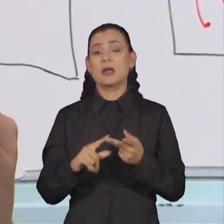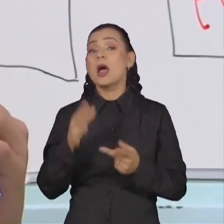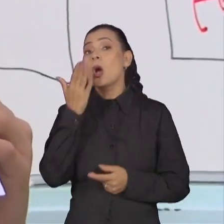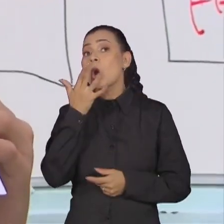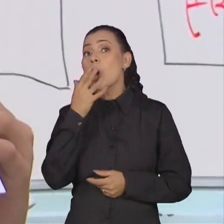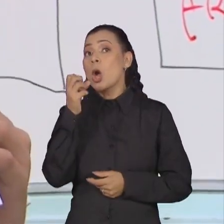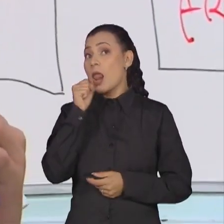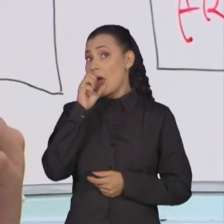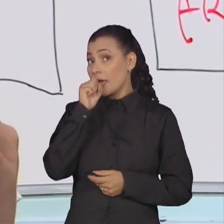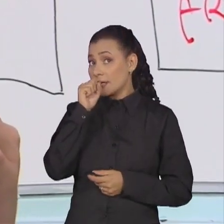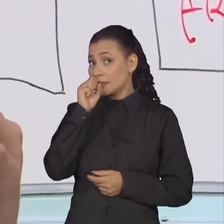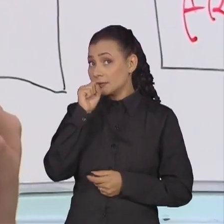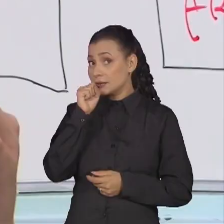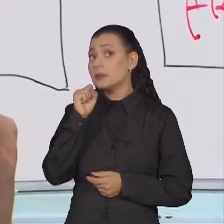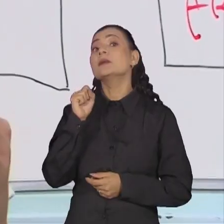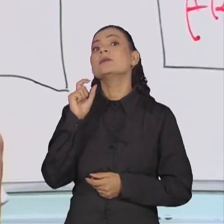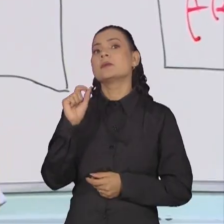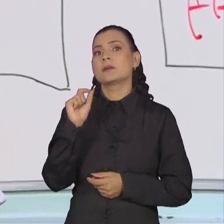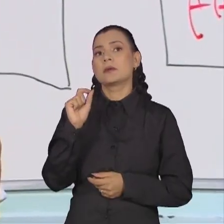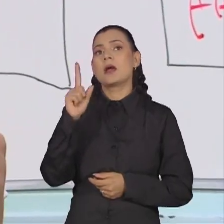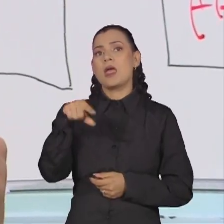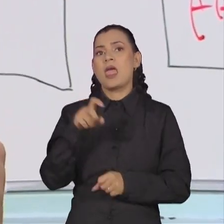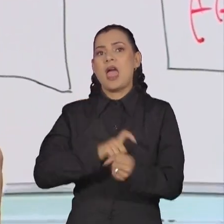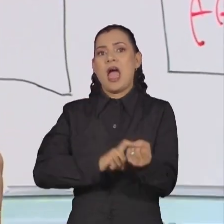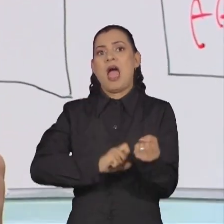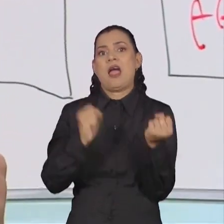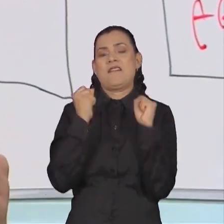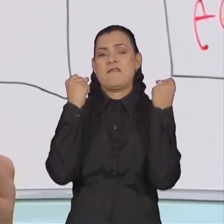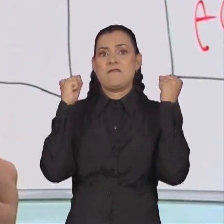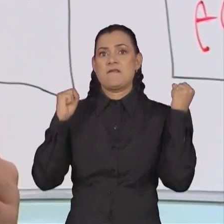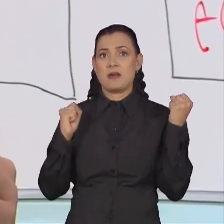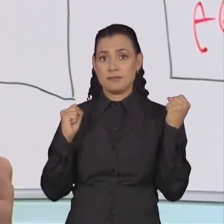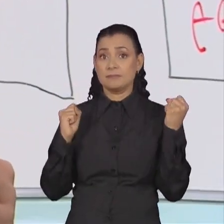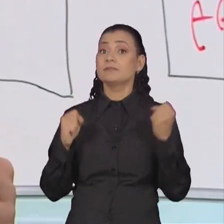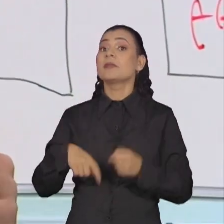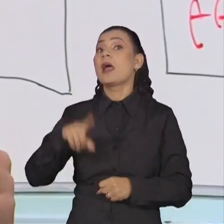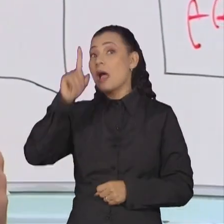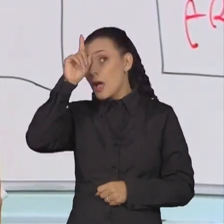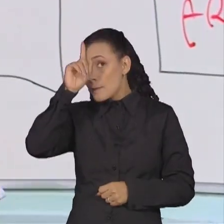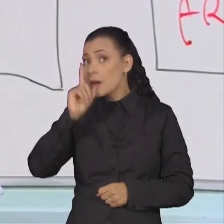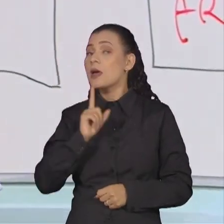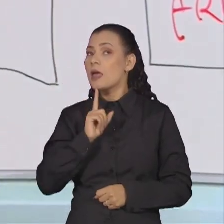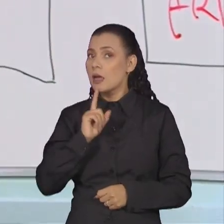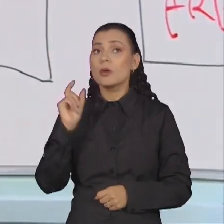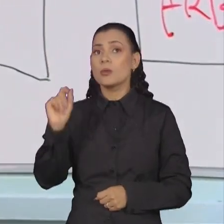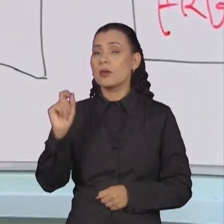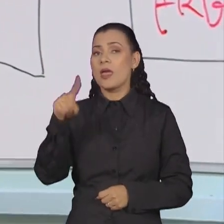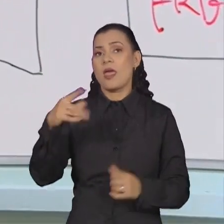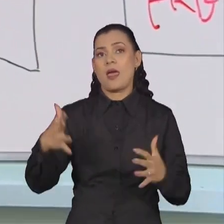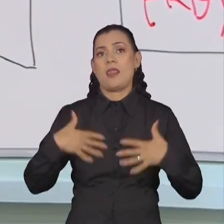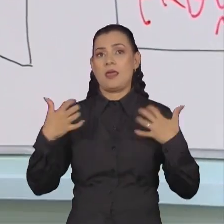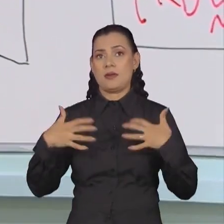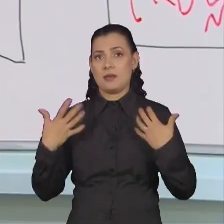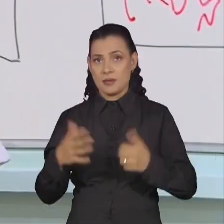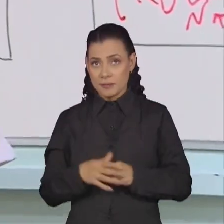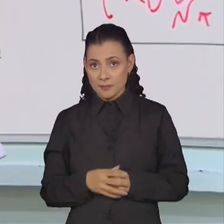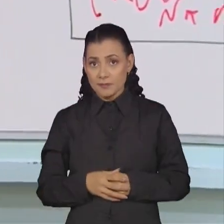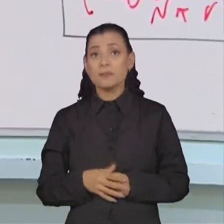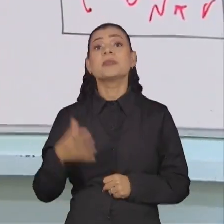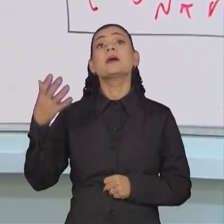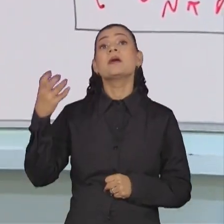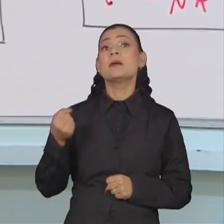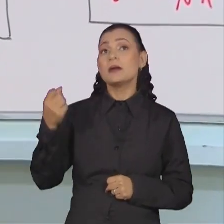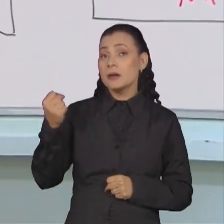laranja para mim significa raiva. A cor amarelo significa para mim alegria. E